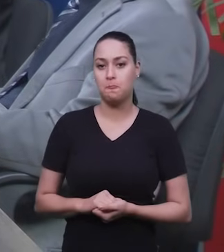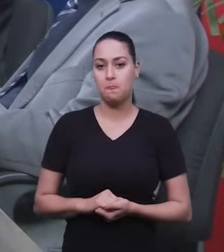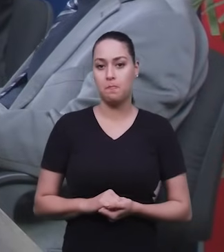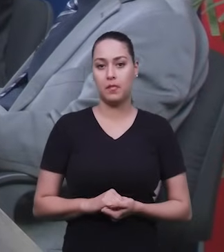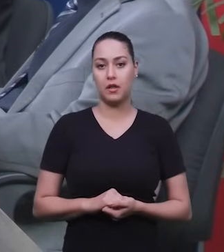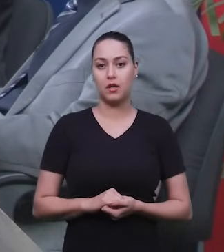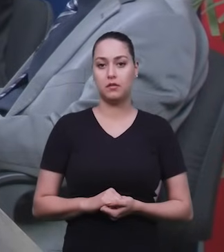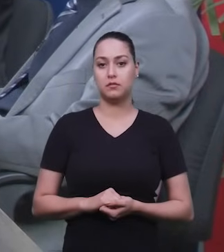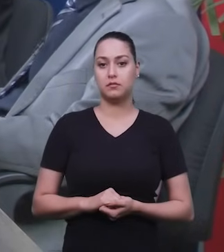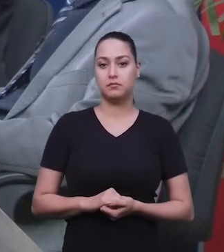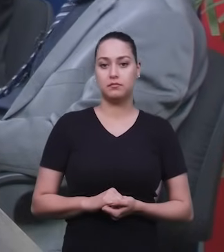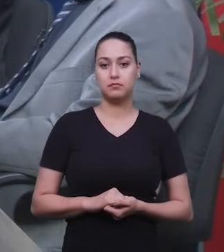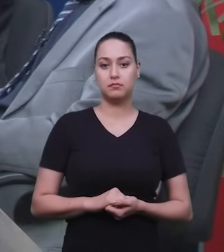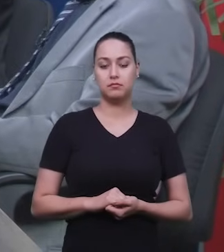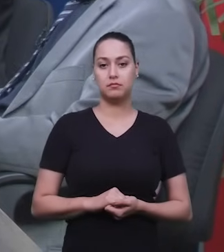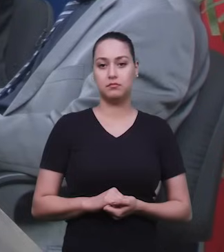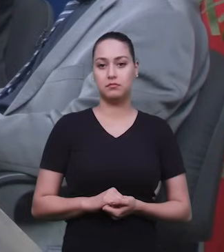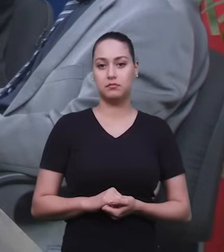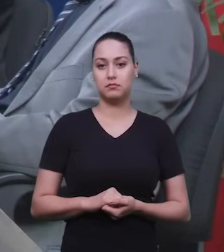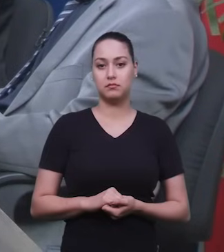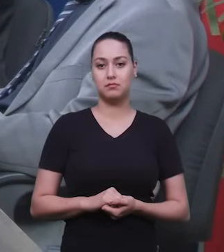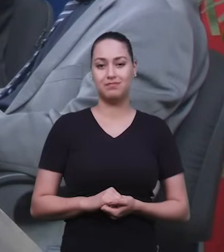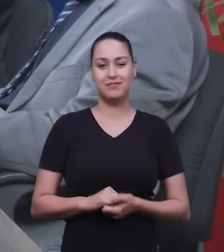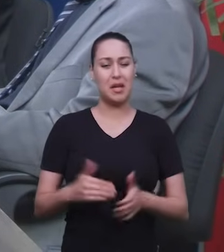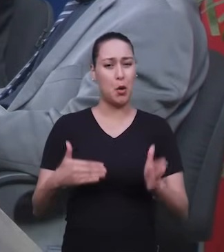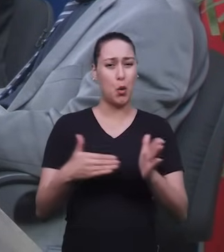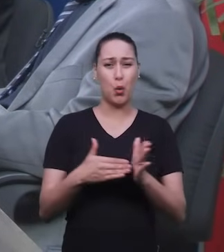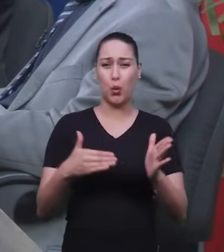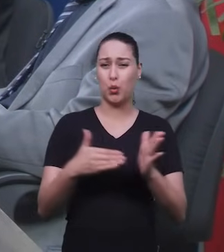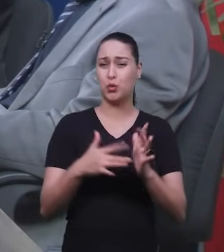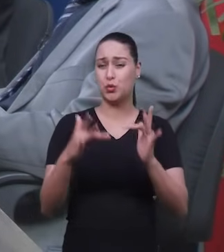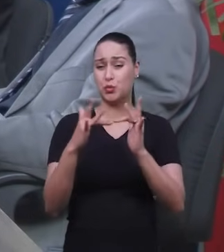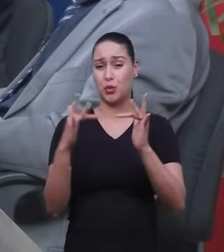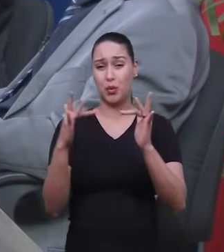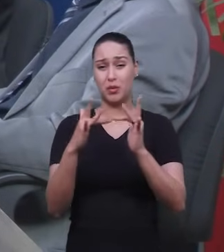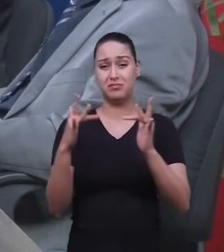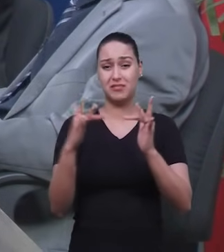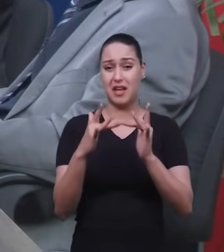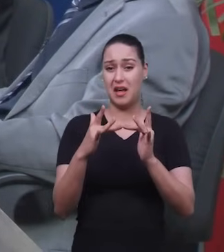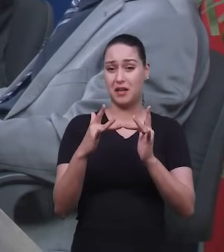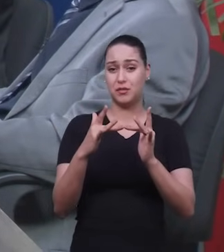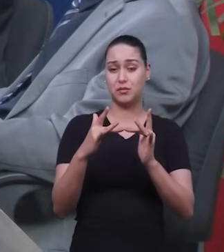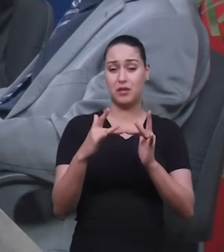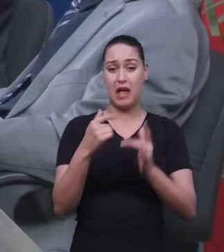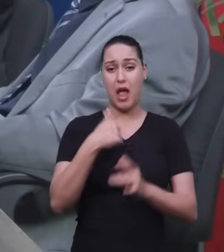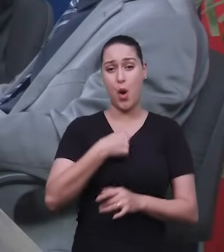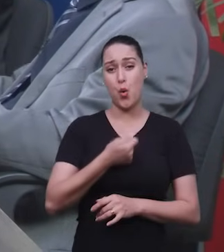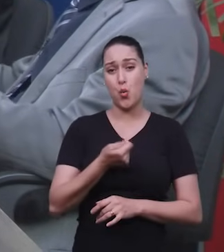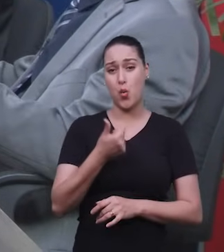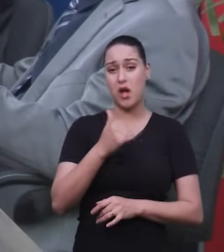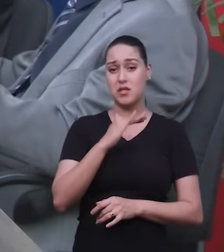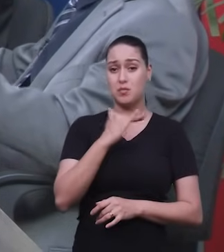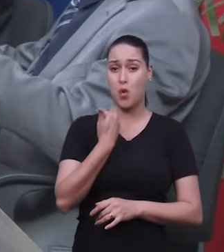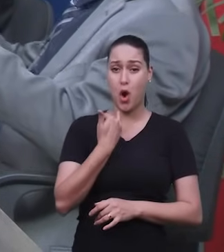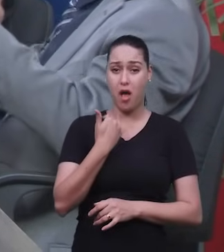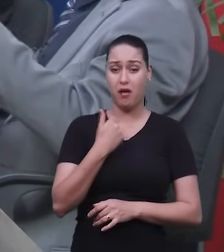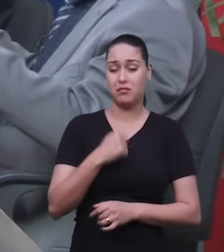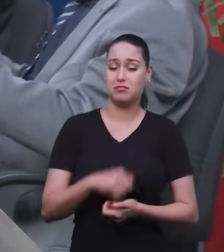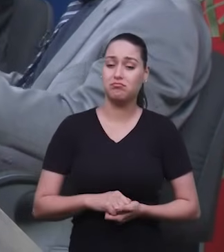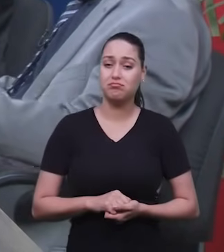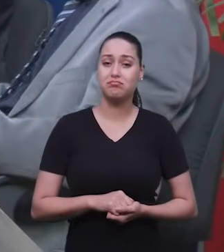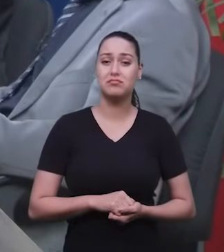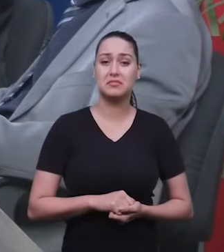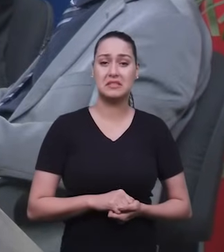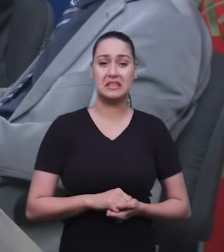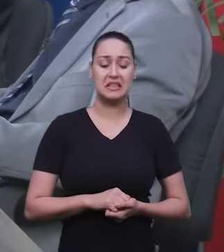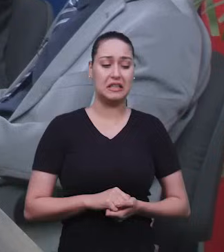possivelmente esse meu telefonema é o meu último contato com alguém, porque eu estou à beira da morte. O lugar que eu estou, aí